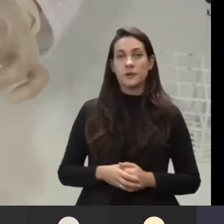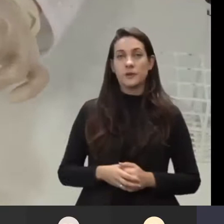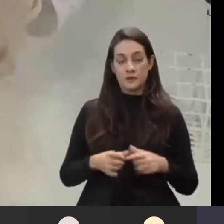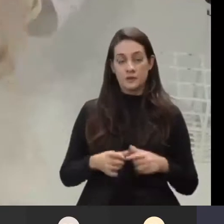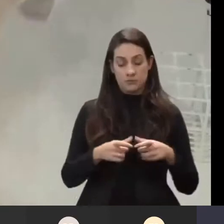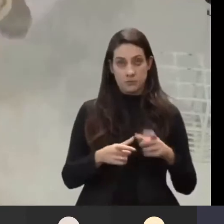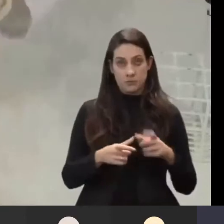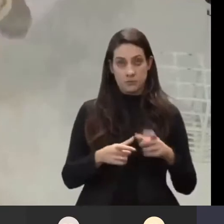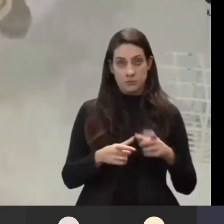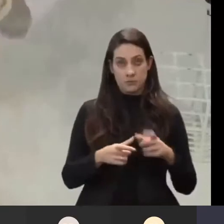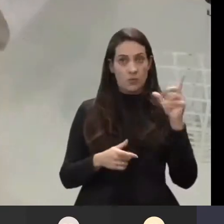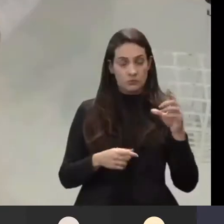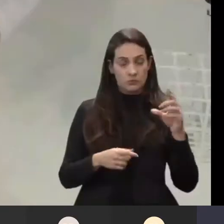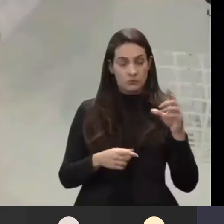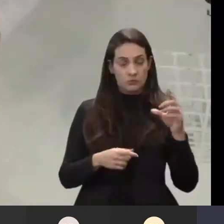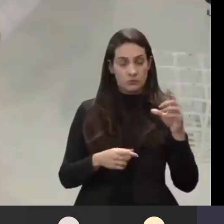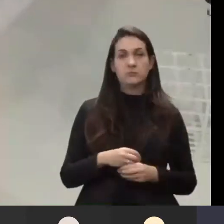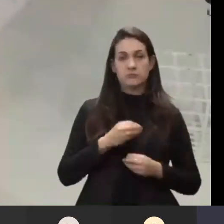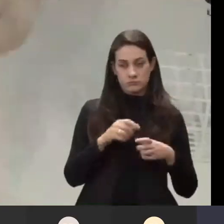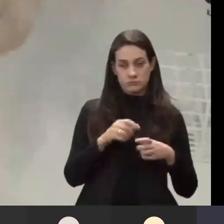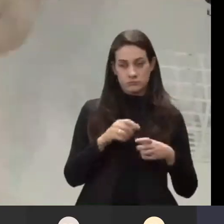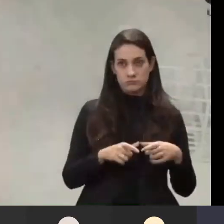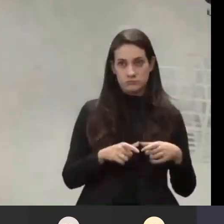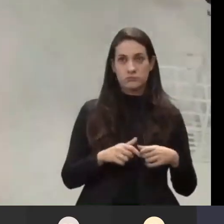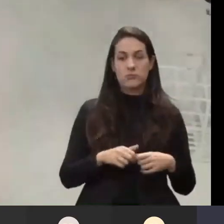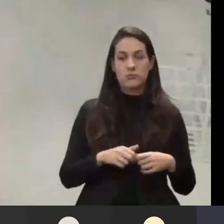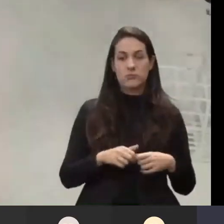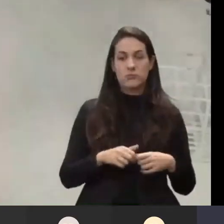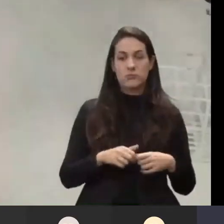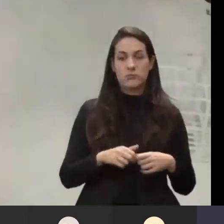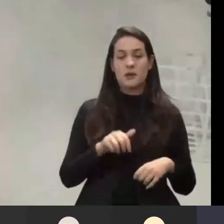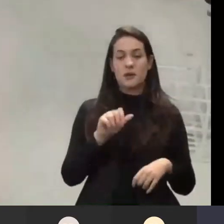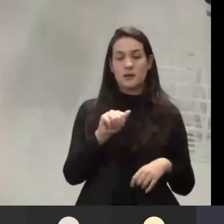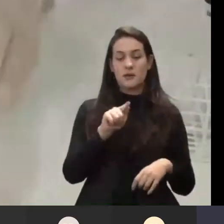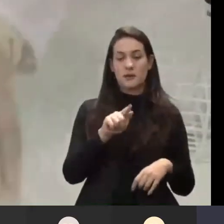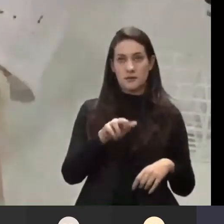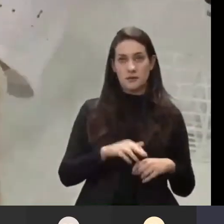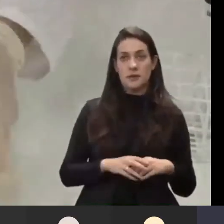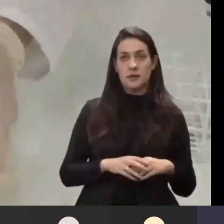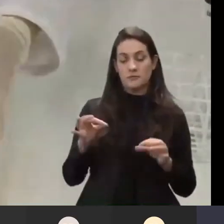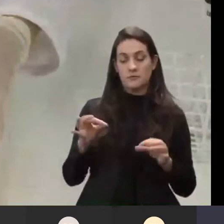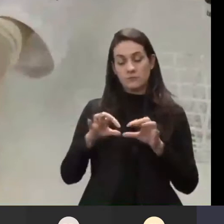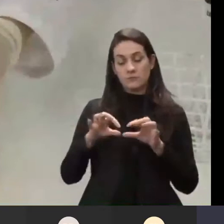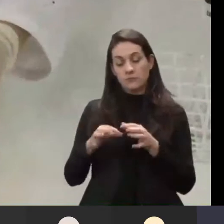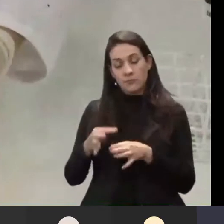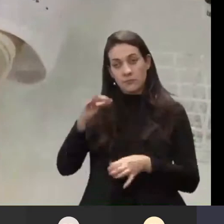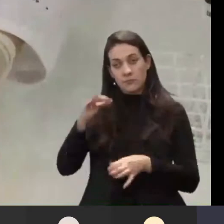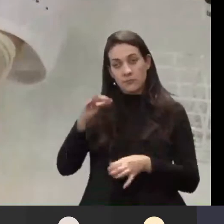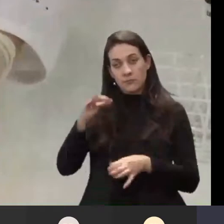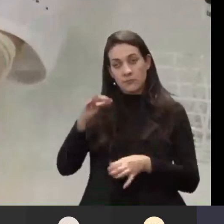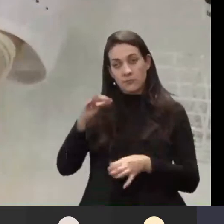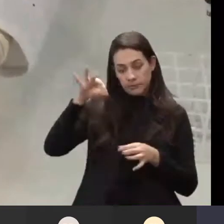Petri contendo o meio Miller-Hinton e aí vai fazer a semeadura da mesma forma.